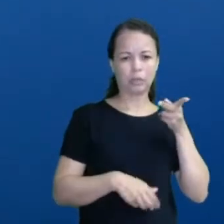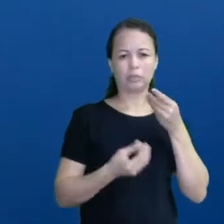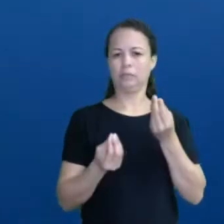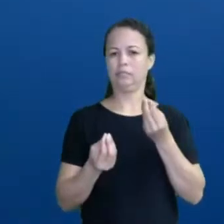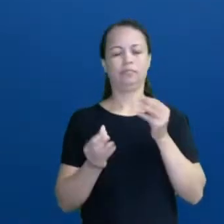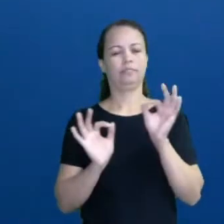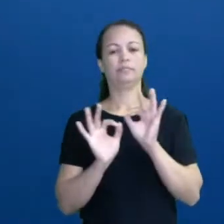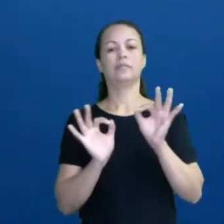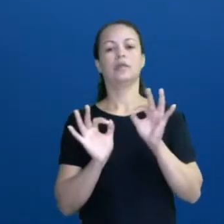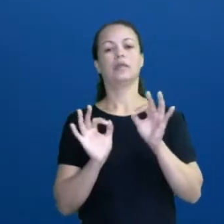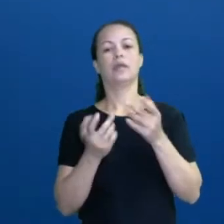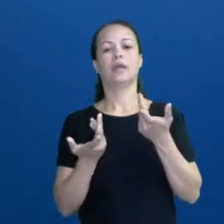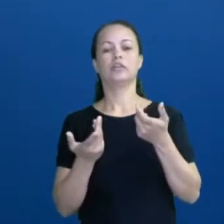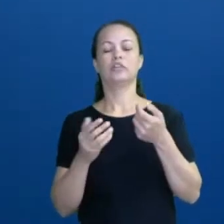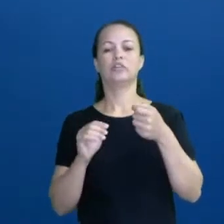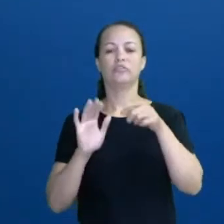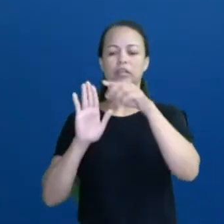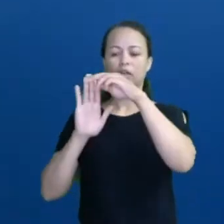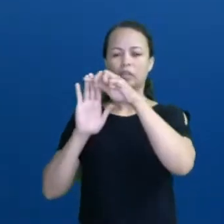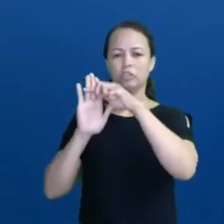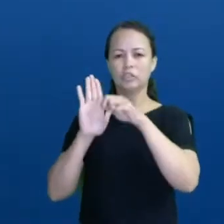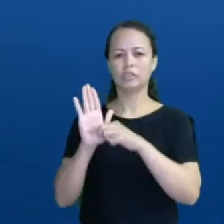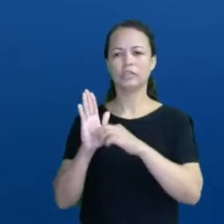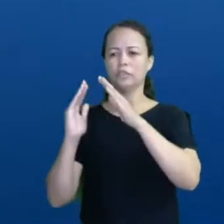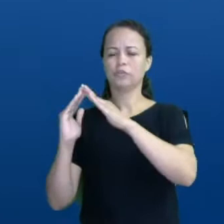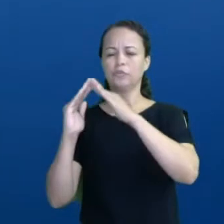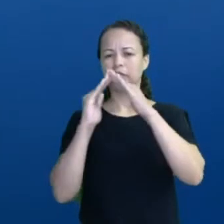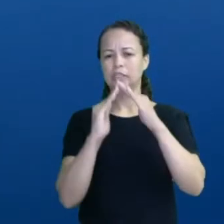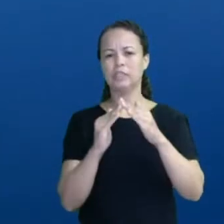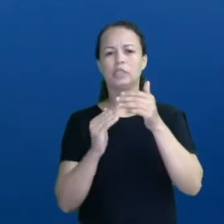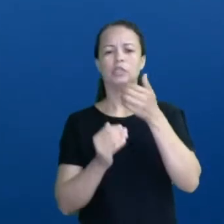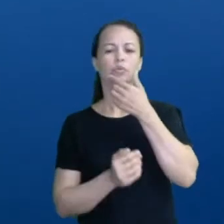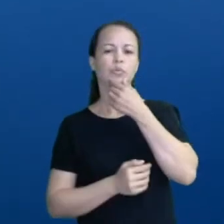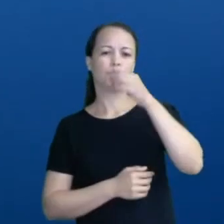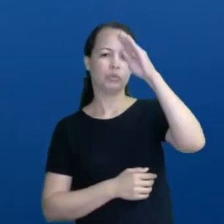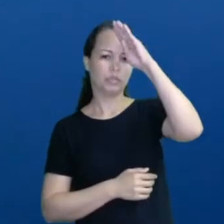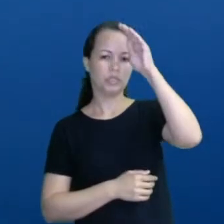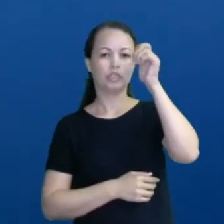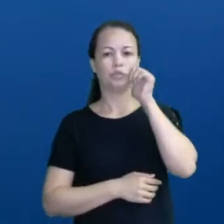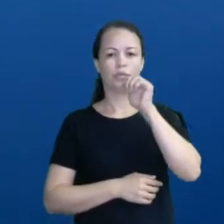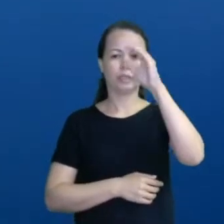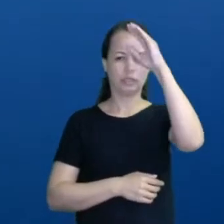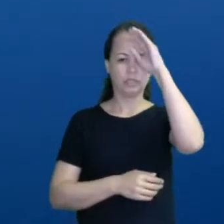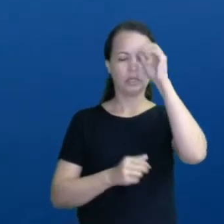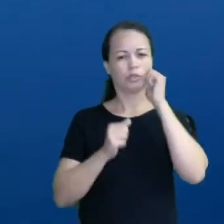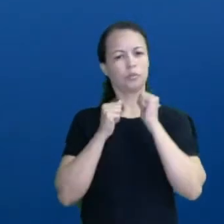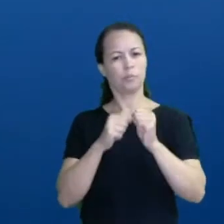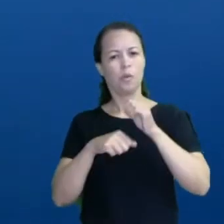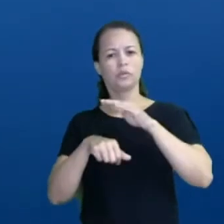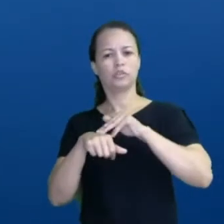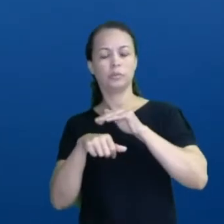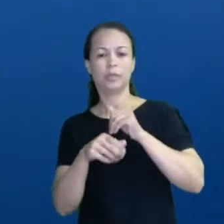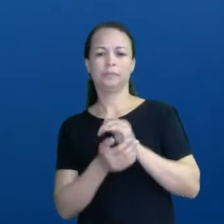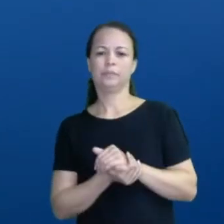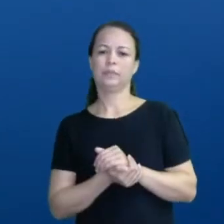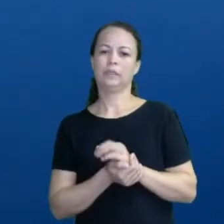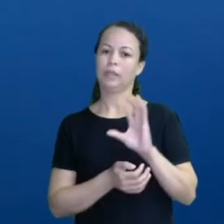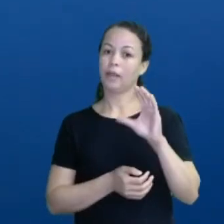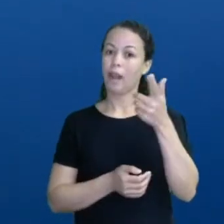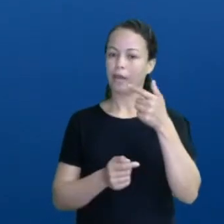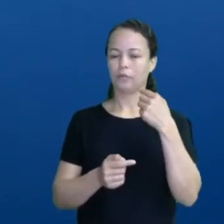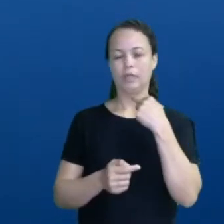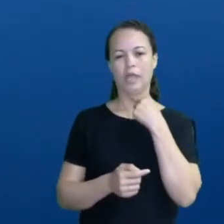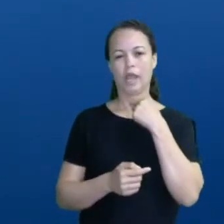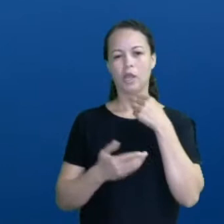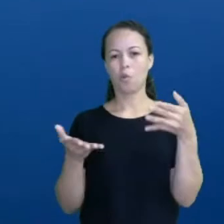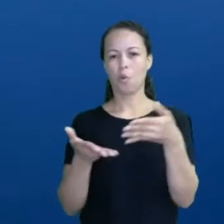uma listinha do vizinho, do tio, da tia que a gente pode chamar. É claro que a gente está na pandemia, a gente não está podendo